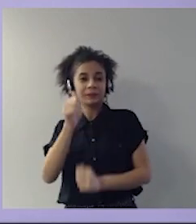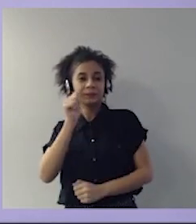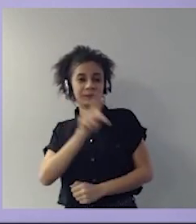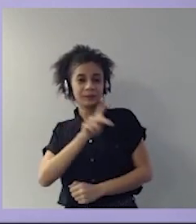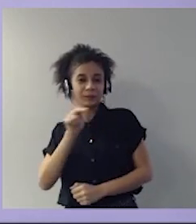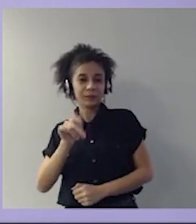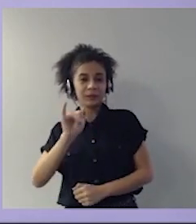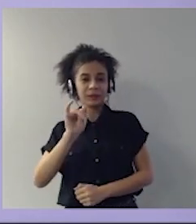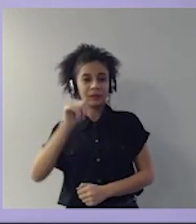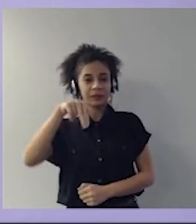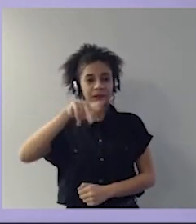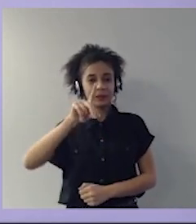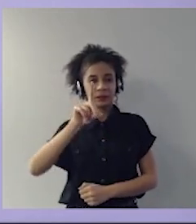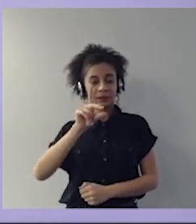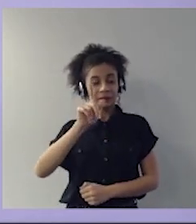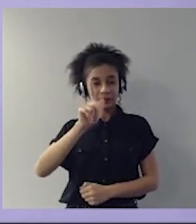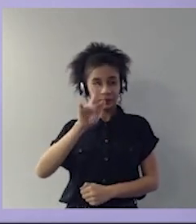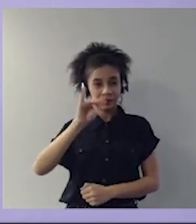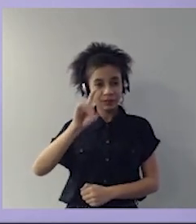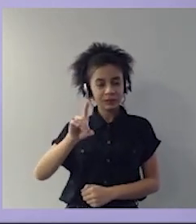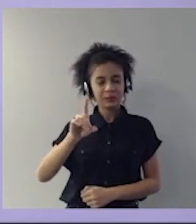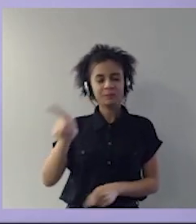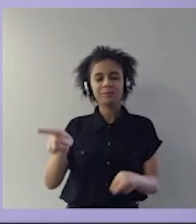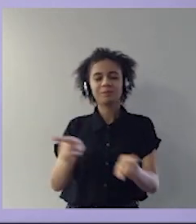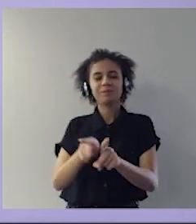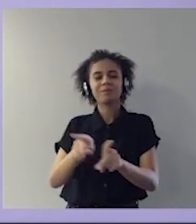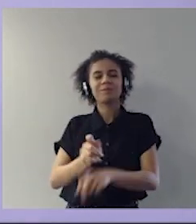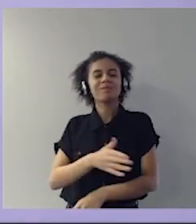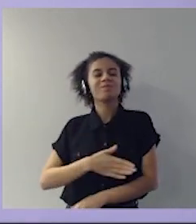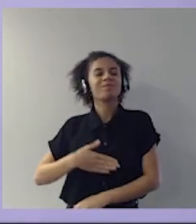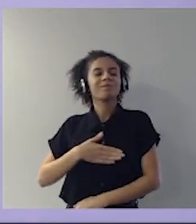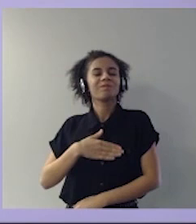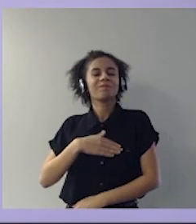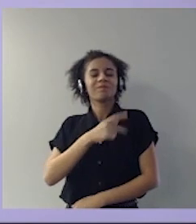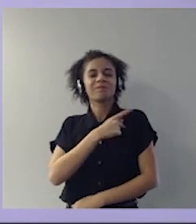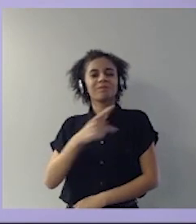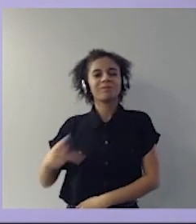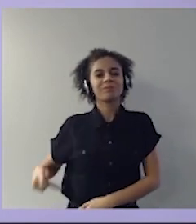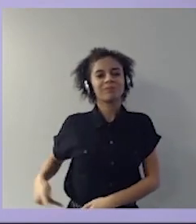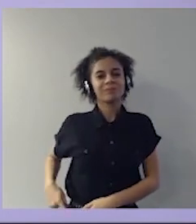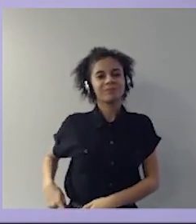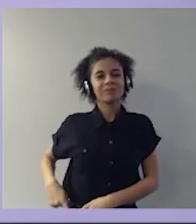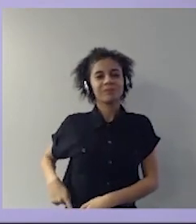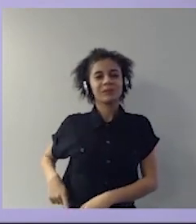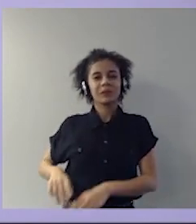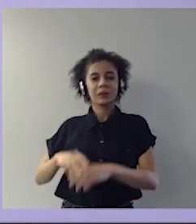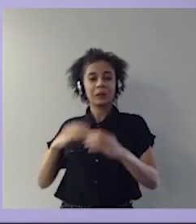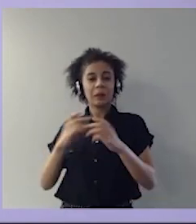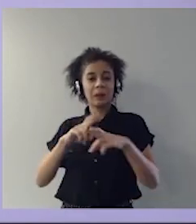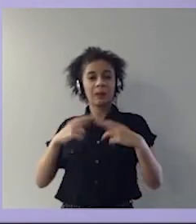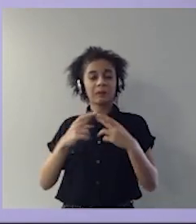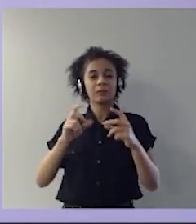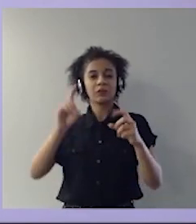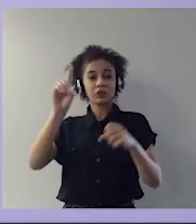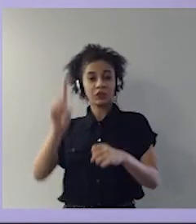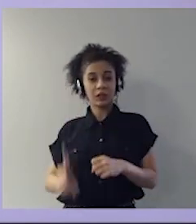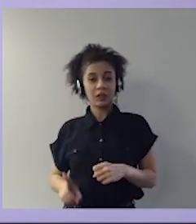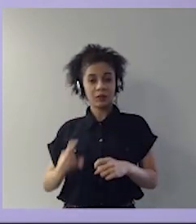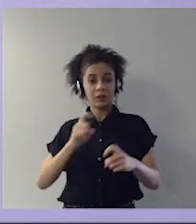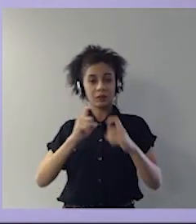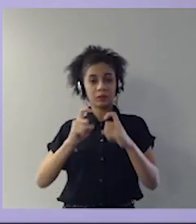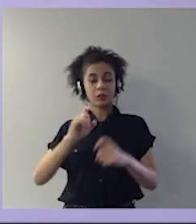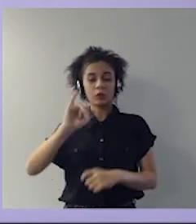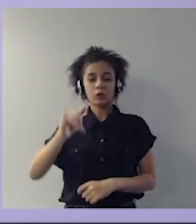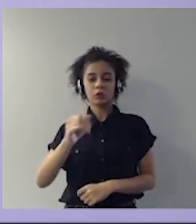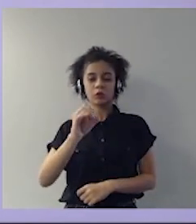Ingrid Zanella, com o meu caríssimo presidente da Comissão de Direito Administrativo da OAB Nacional, José Sérgio